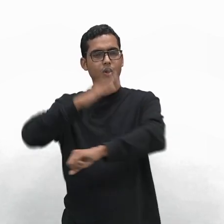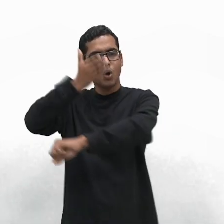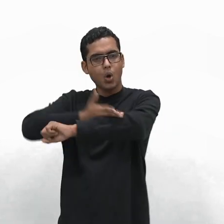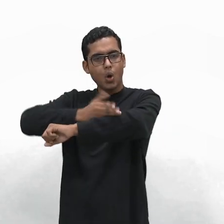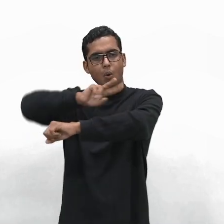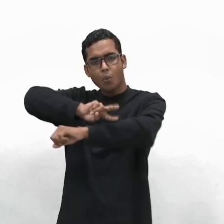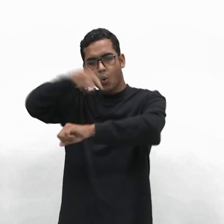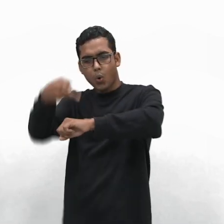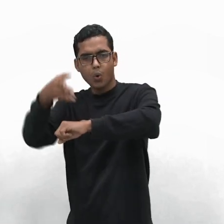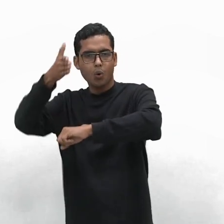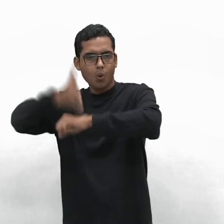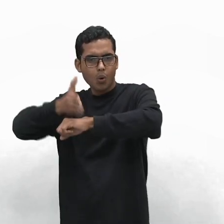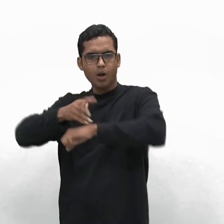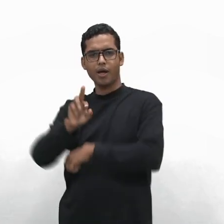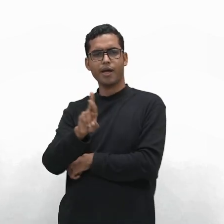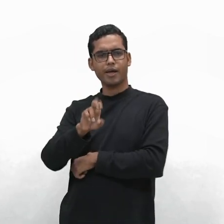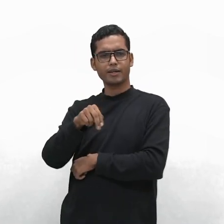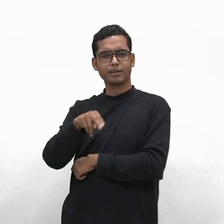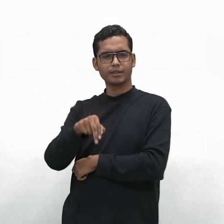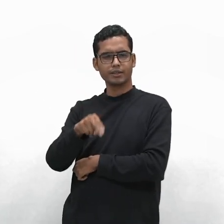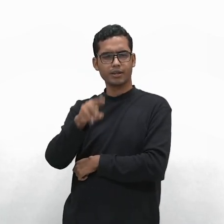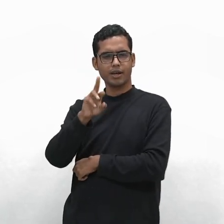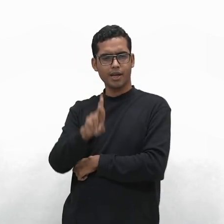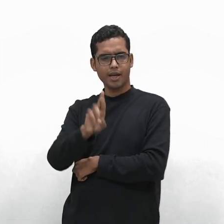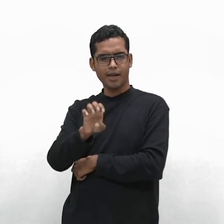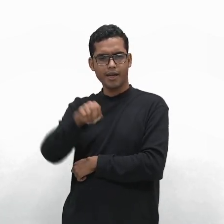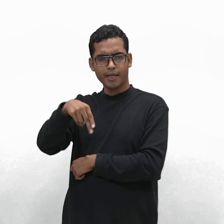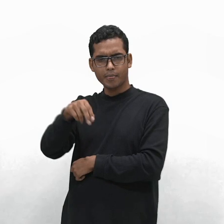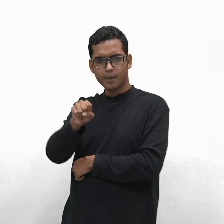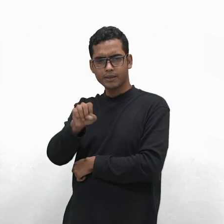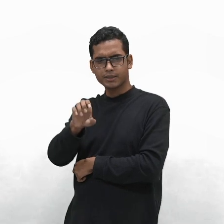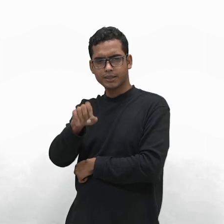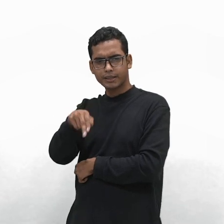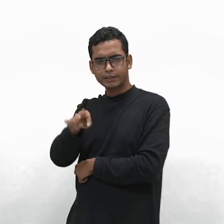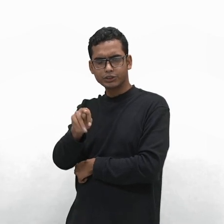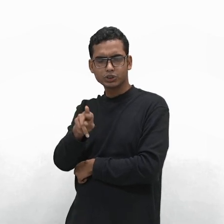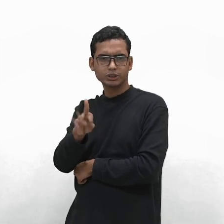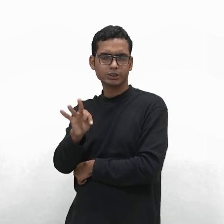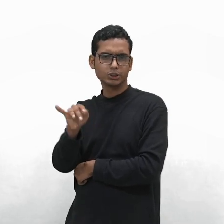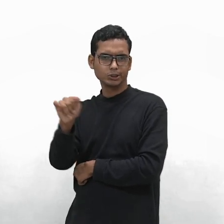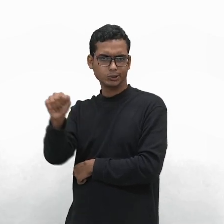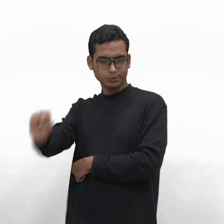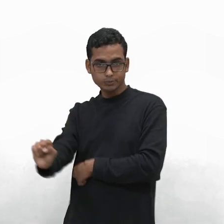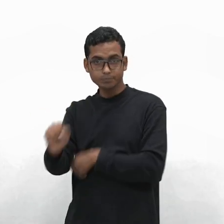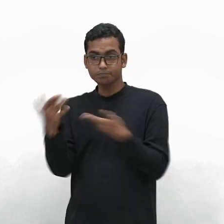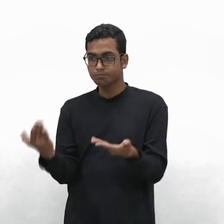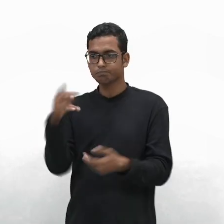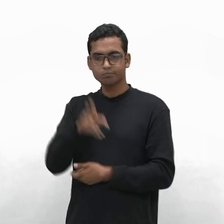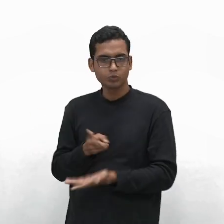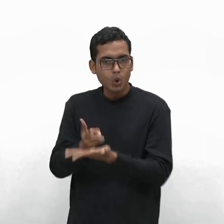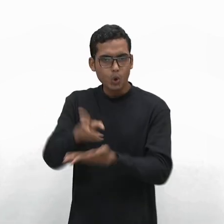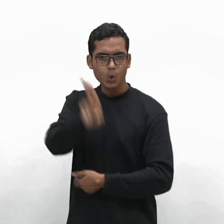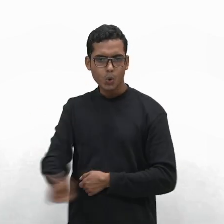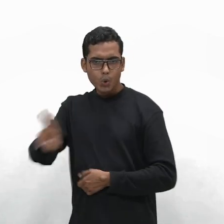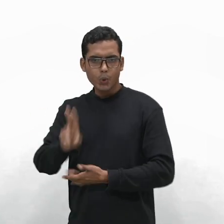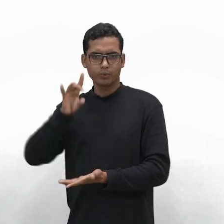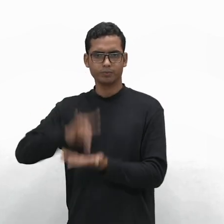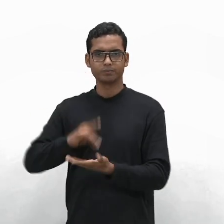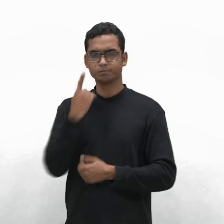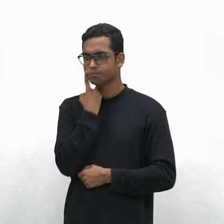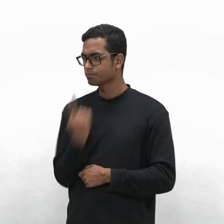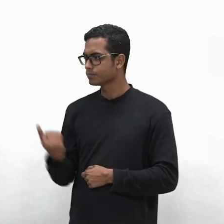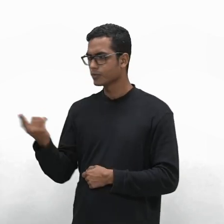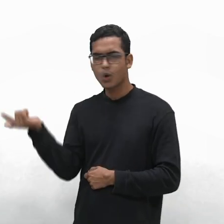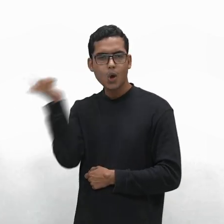né, desse período, nós entramos aí que continuam utilizando. E aí nós podemos